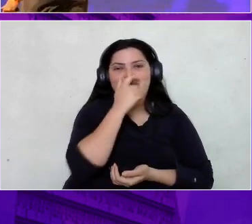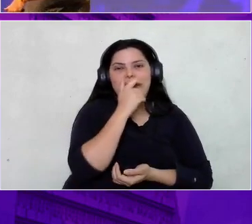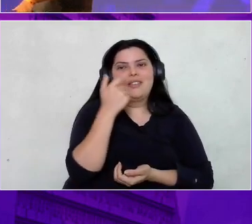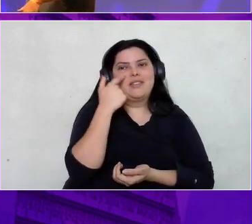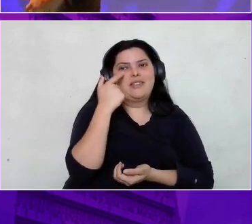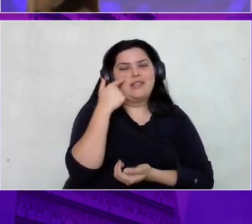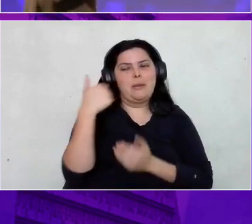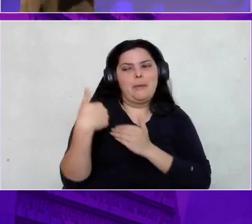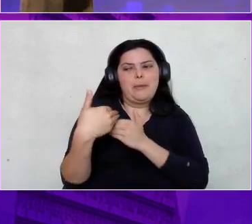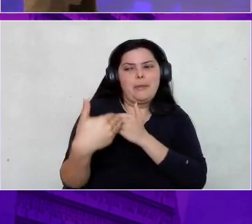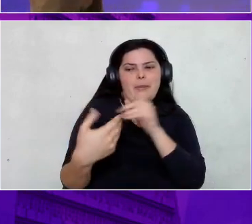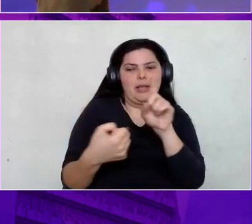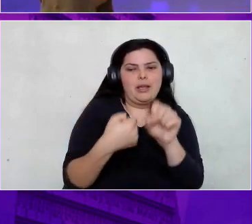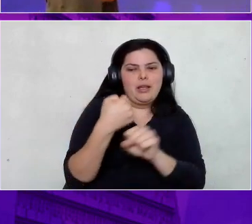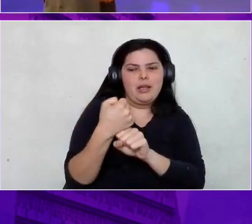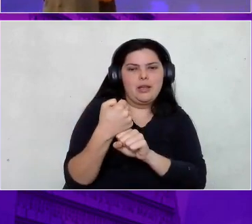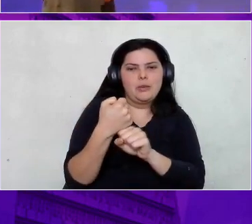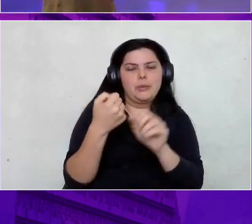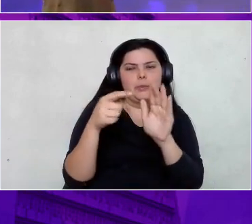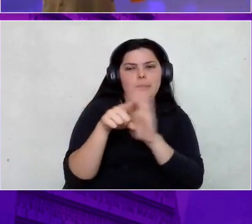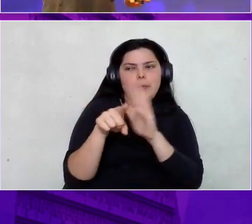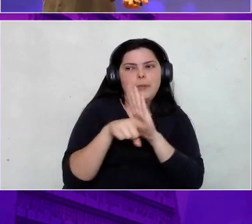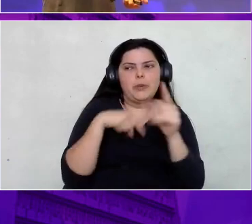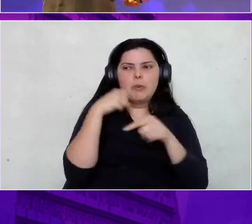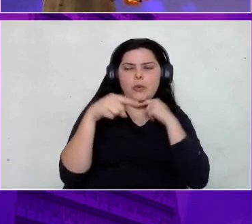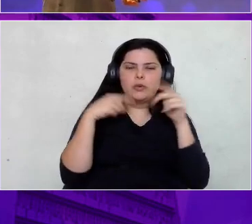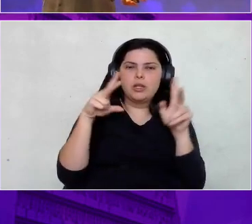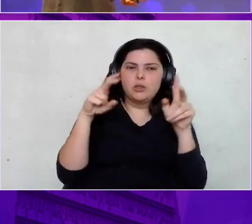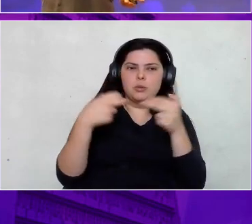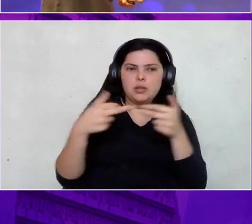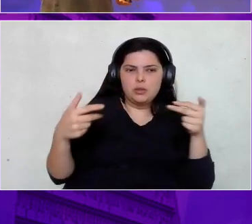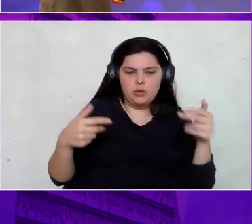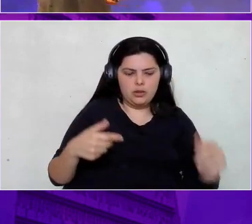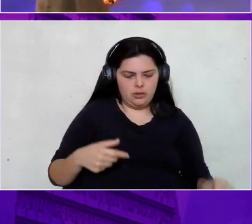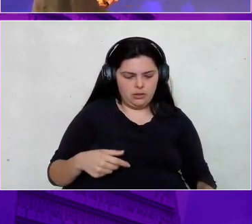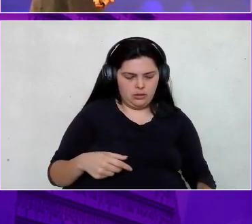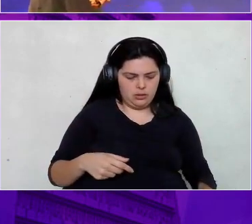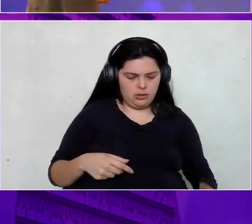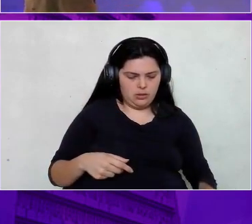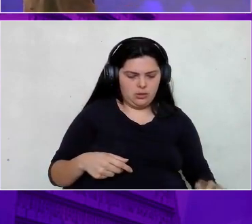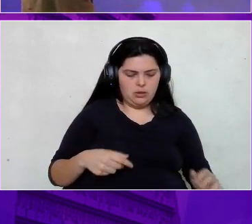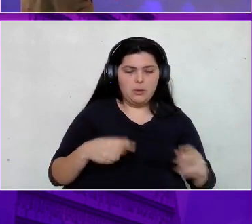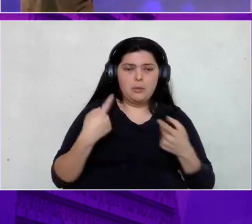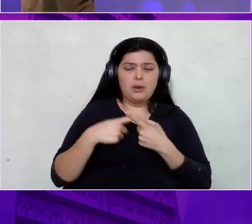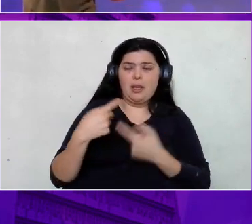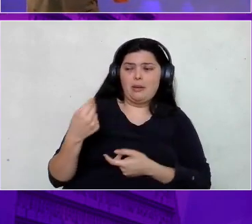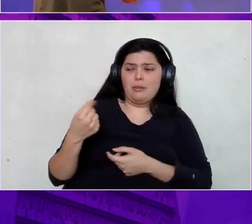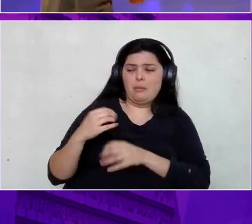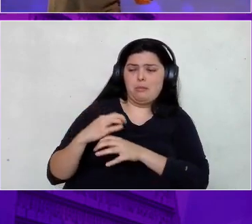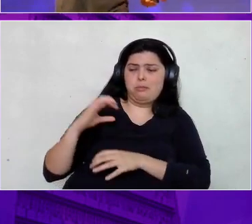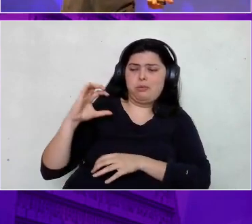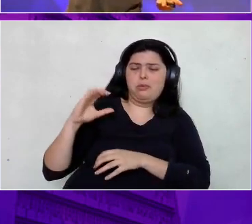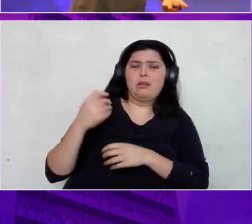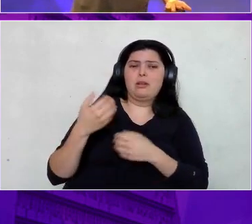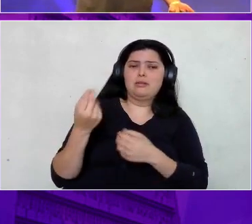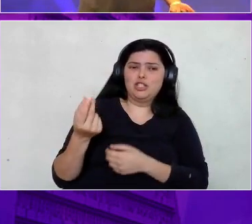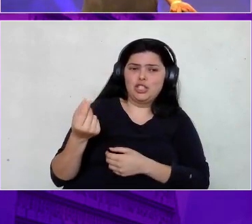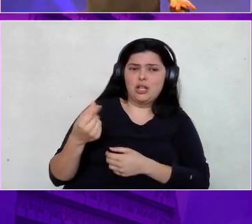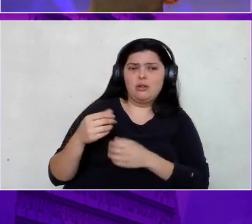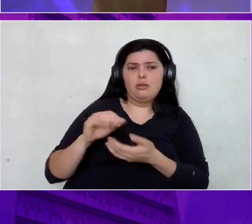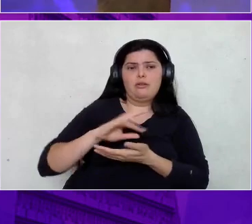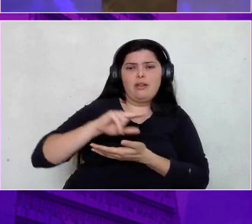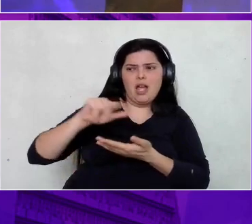anos um questionamento sobre isso, porque é muita grana, vamos entender, né? Muitos trilhões aí